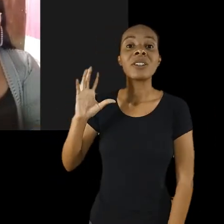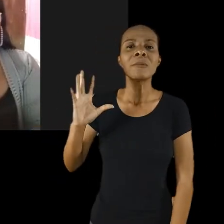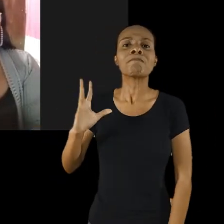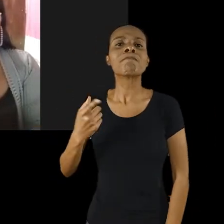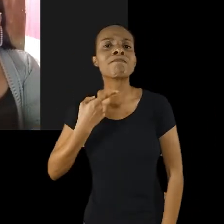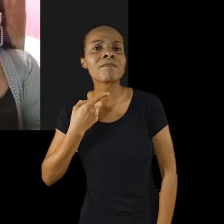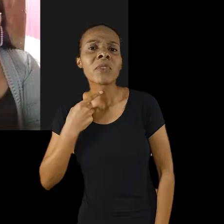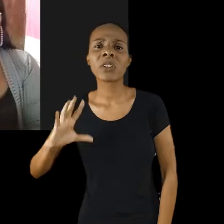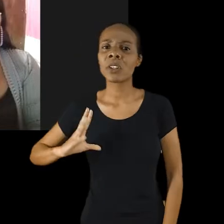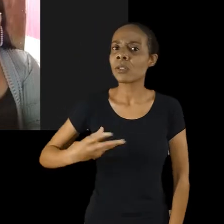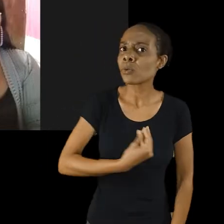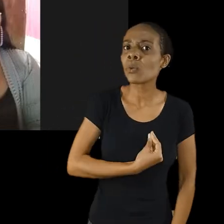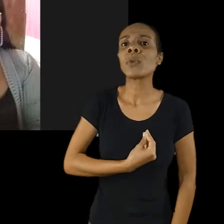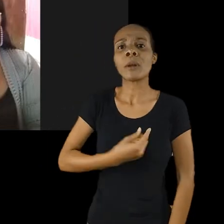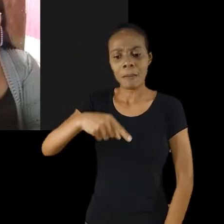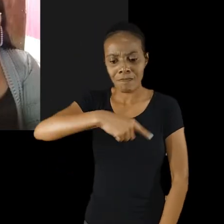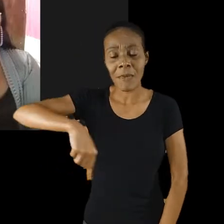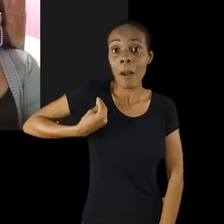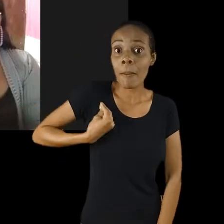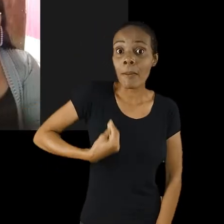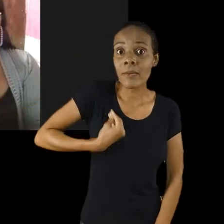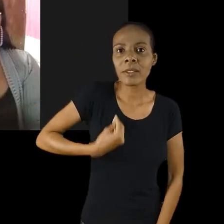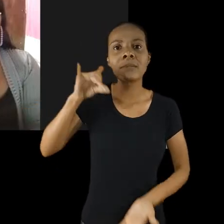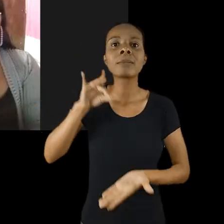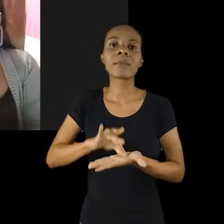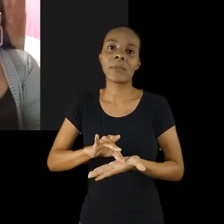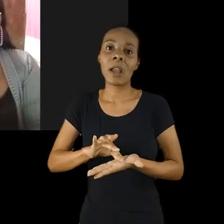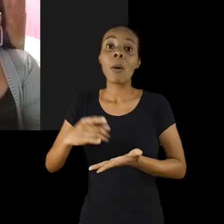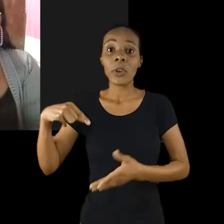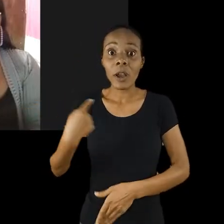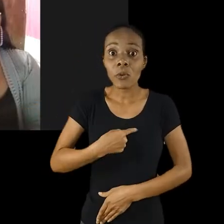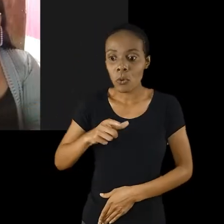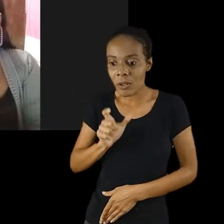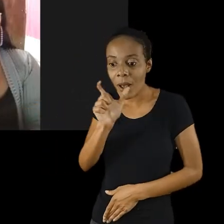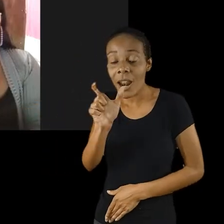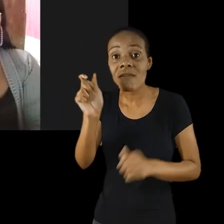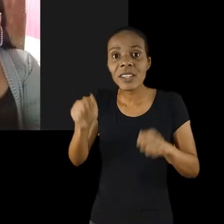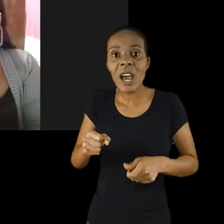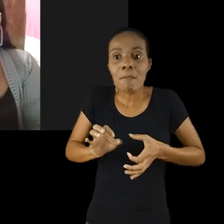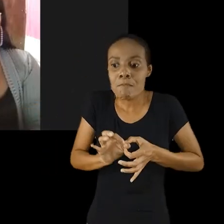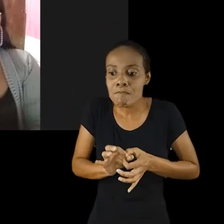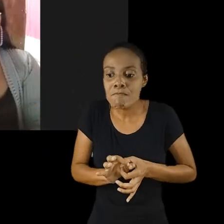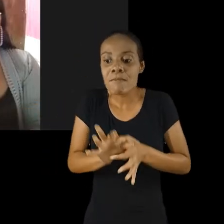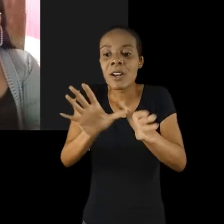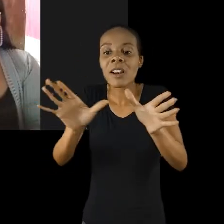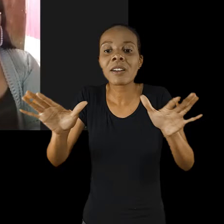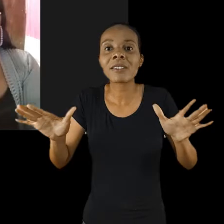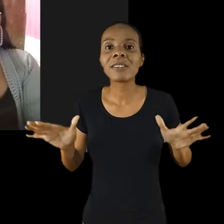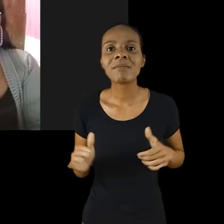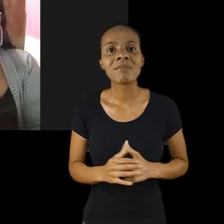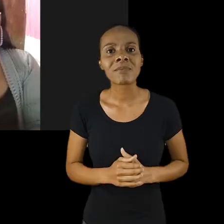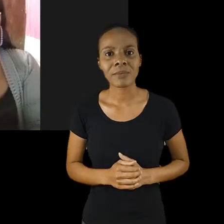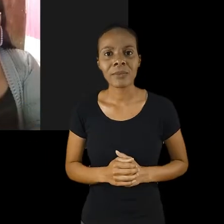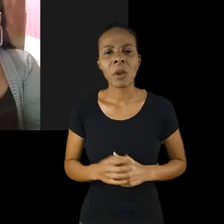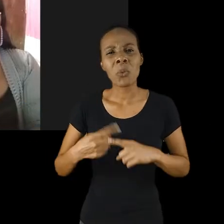tem que estar no lugar em que a galera viciada está, porque é a nossa palavra que pode libertar tudo isso. Porque o Estado está cagando, quer que a gente morra, quer que a gente continue